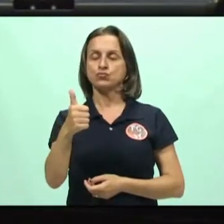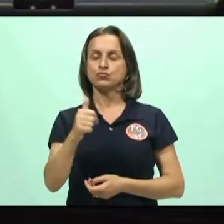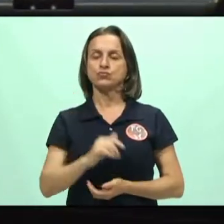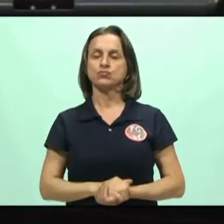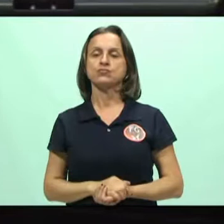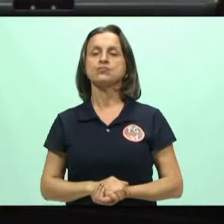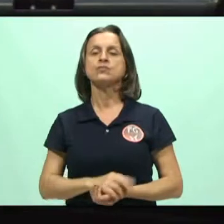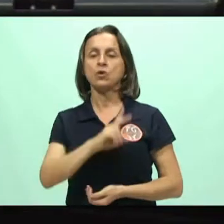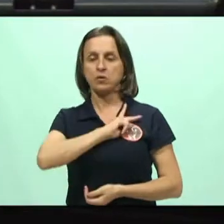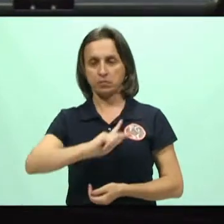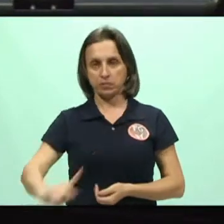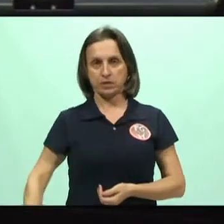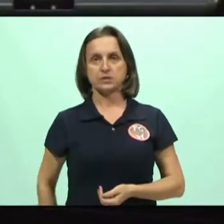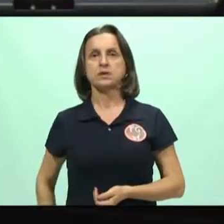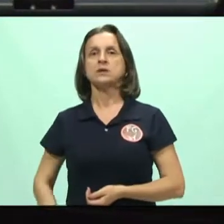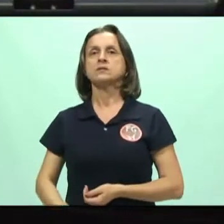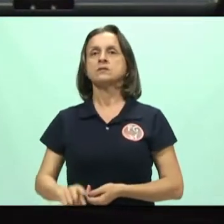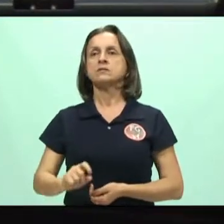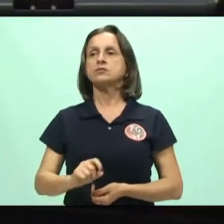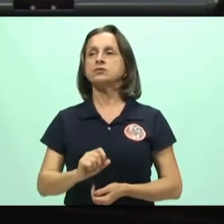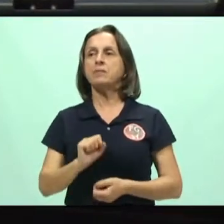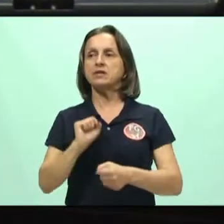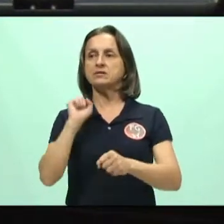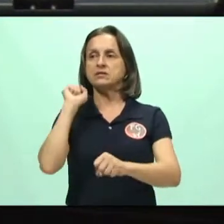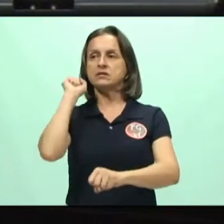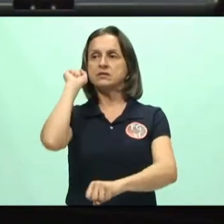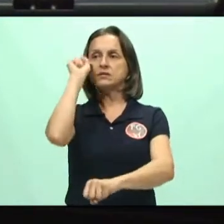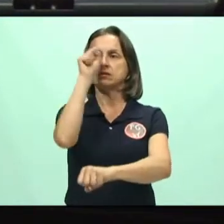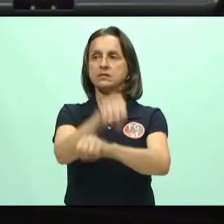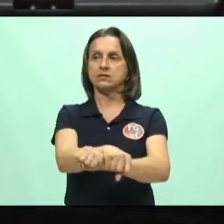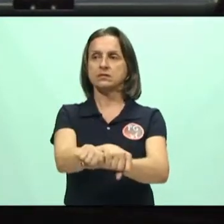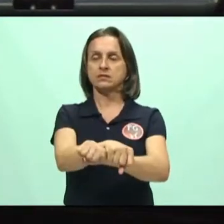então a presidência suspende os trabalhos